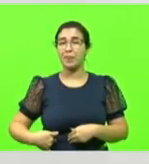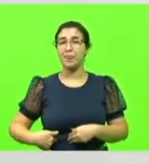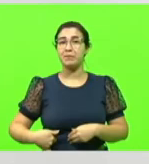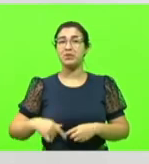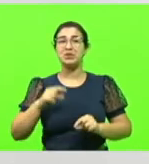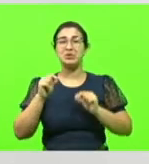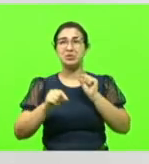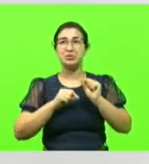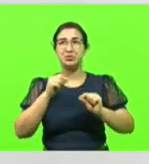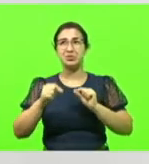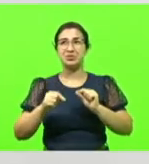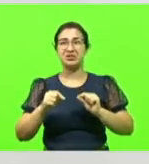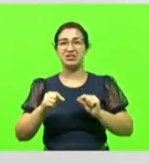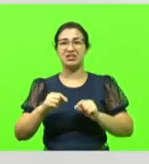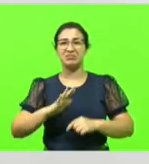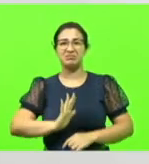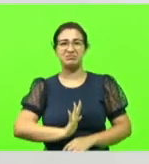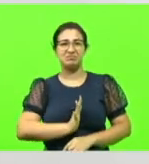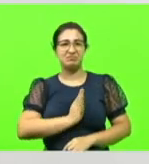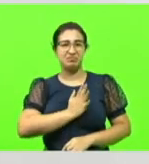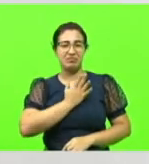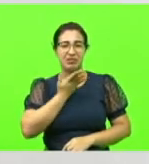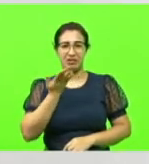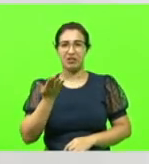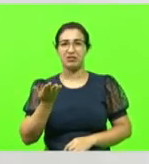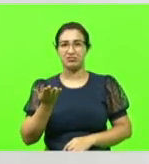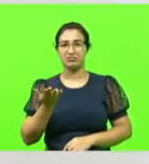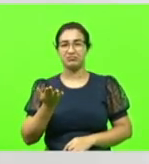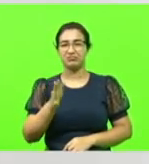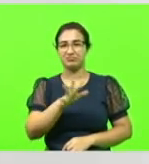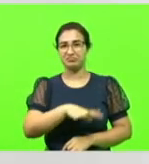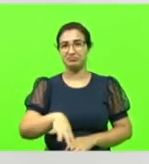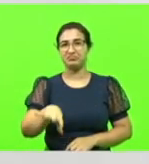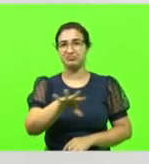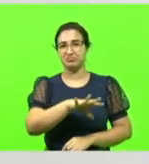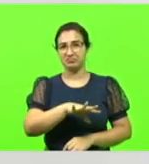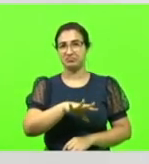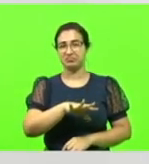um nojo para a sociedade conservadora. É isso mesmo.